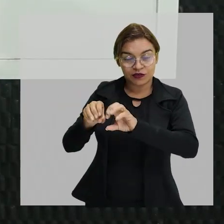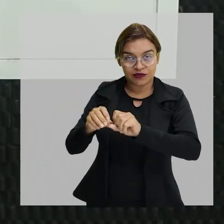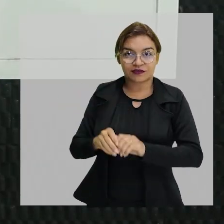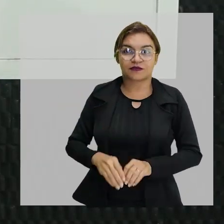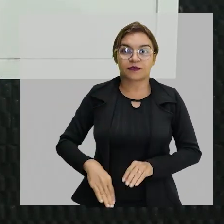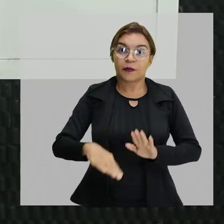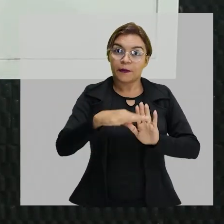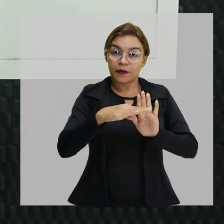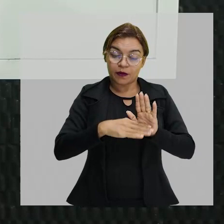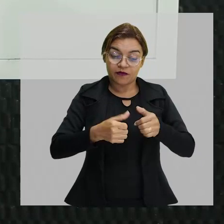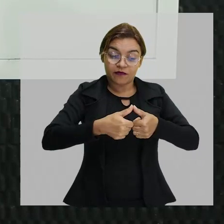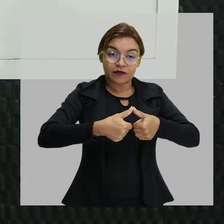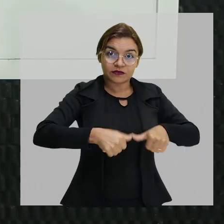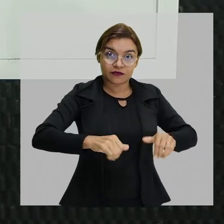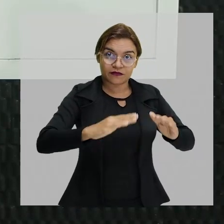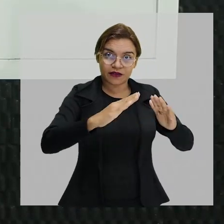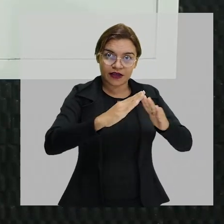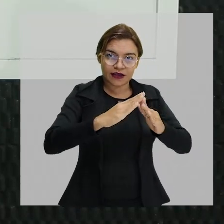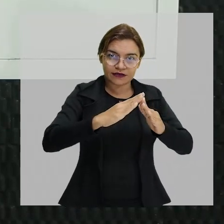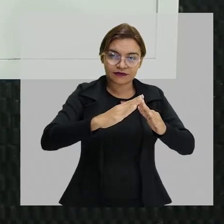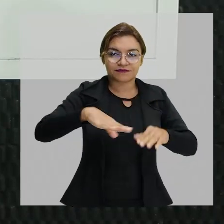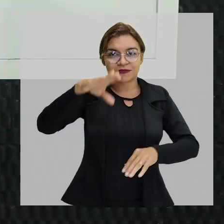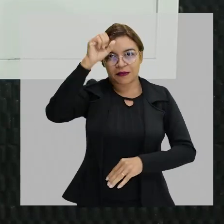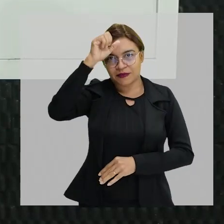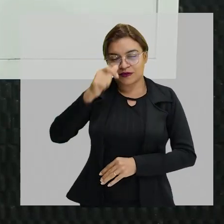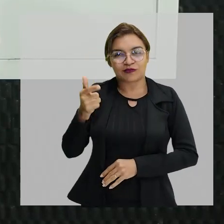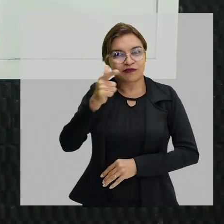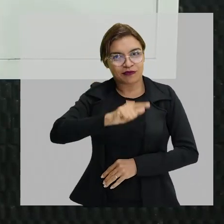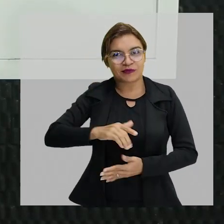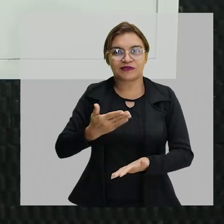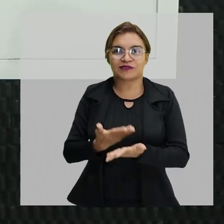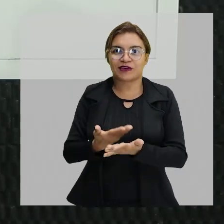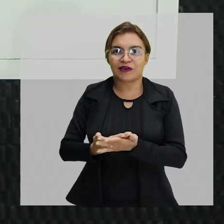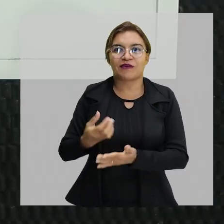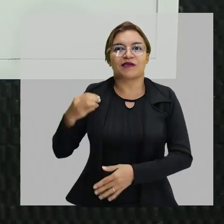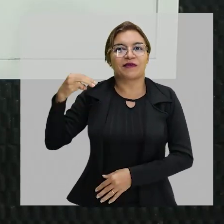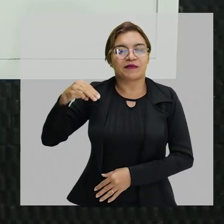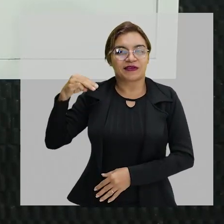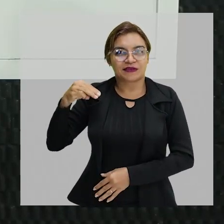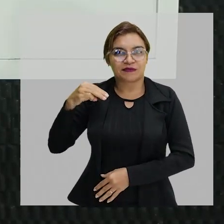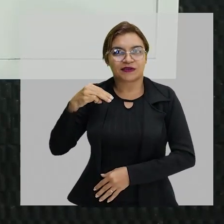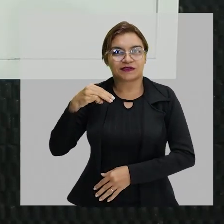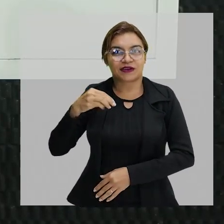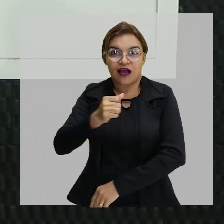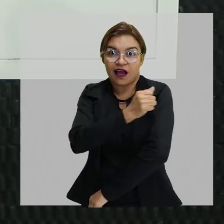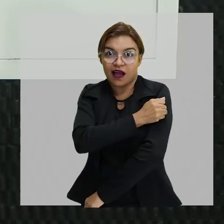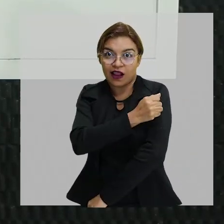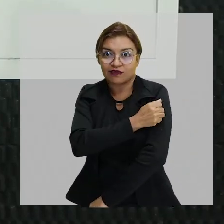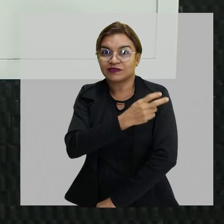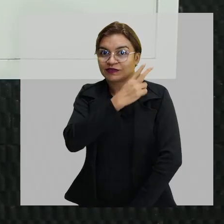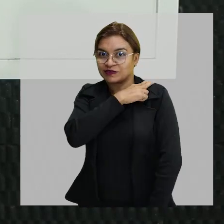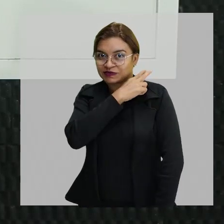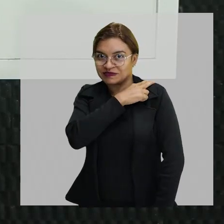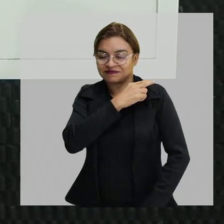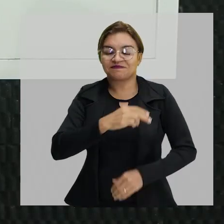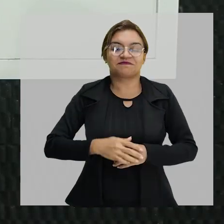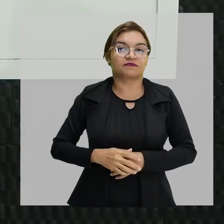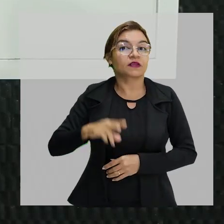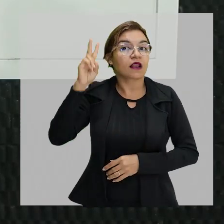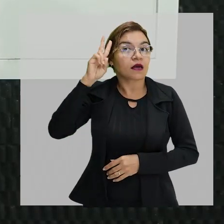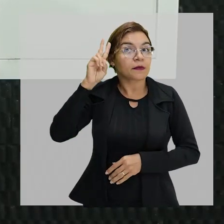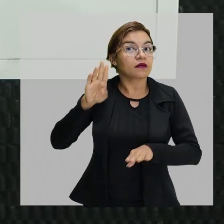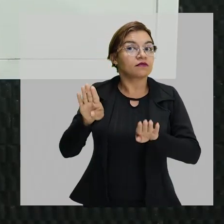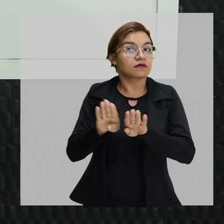programa Hashtag Fique em Casa Aprendendo, para mais uma aula de matemática para os nossos alunos da segunda série do ensino médio. Tá? Lembrando que a gente